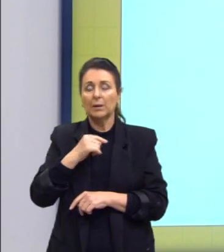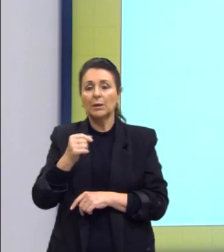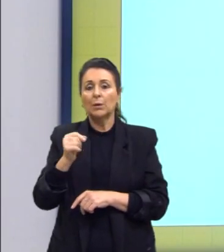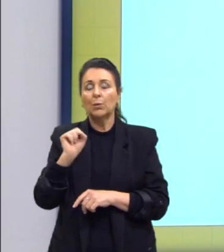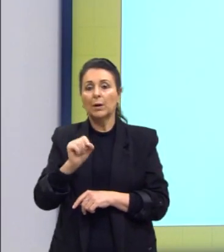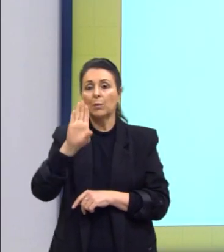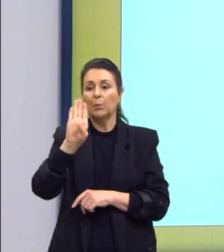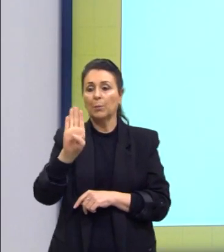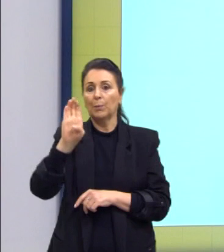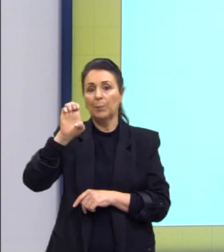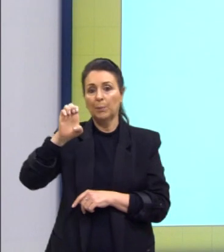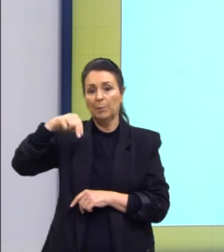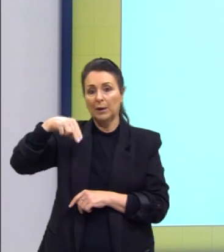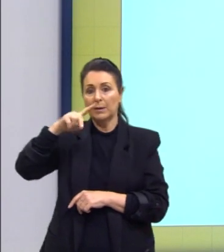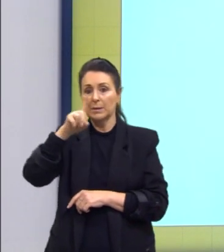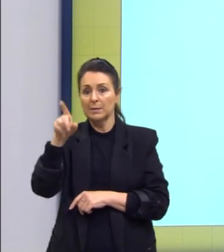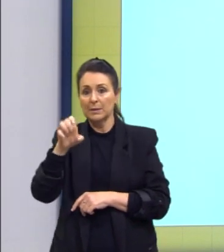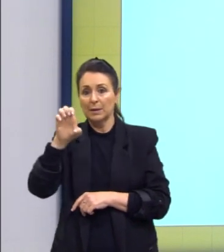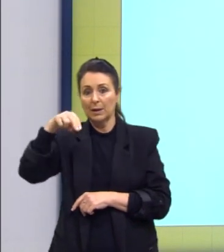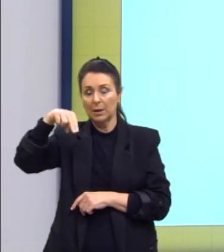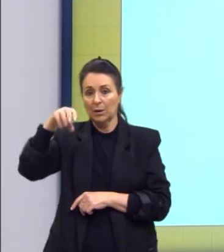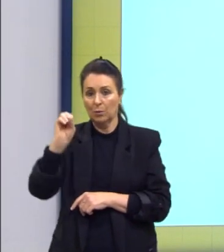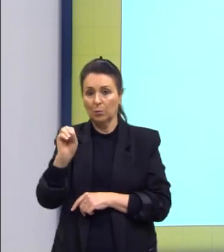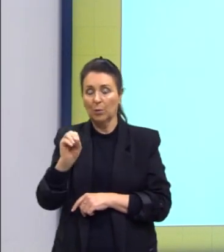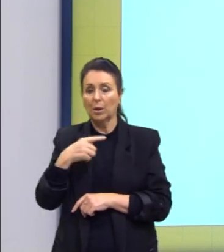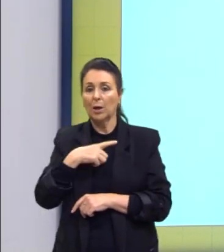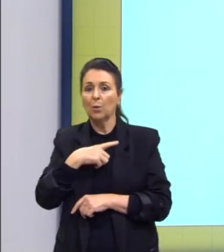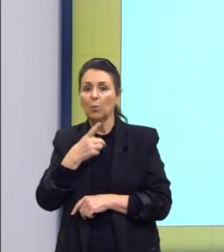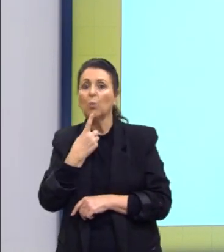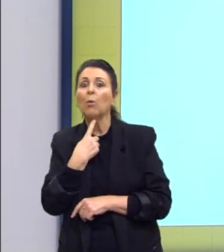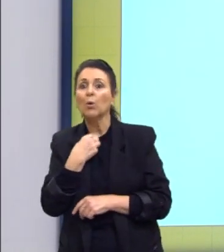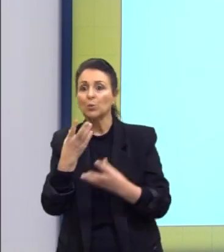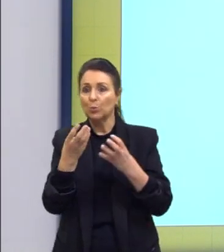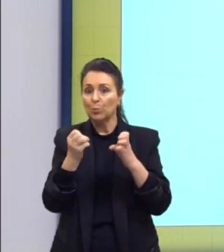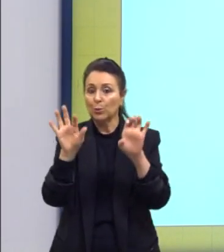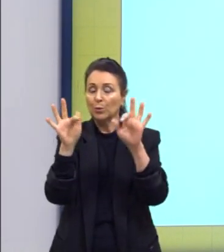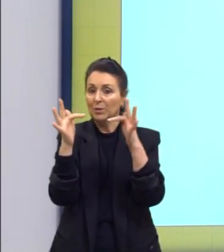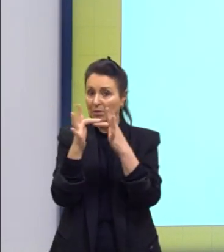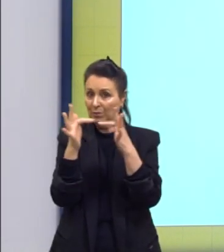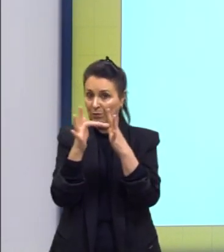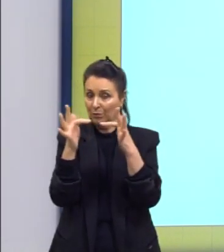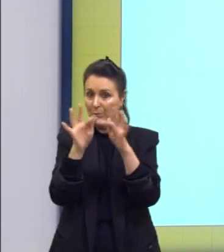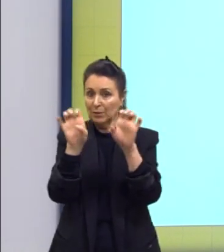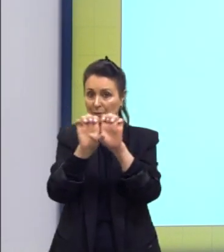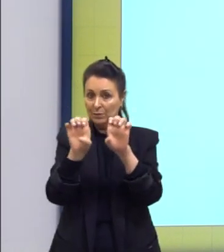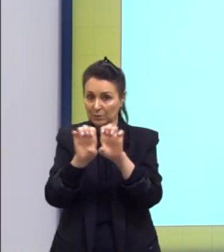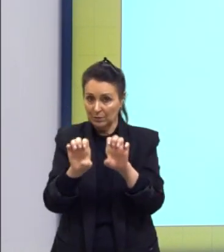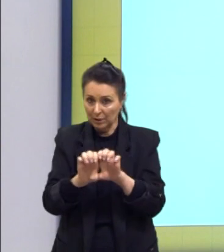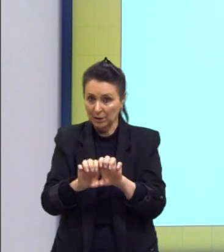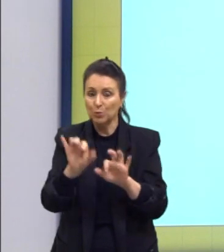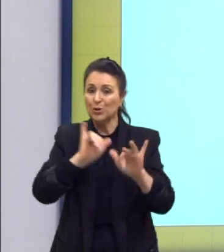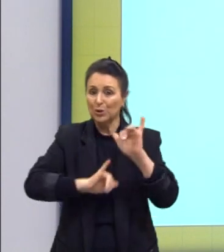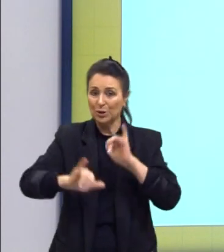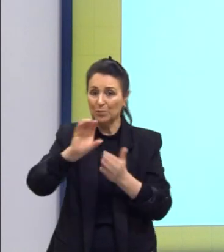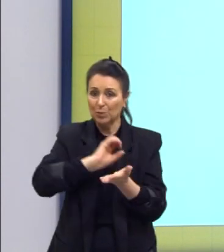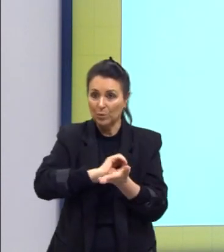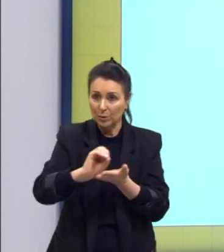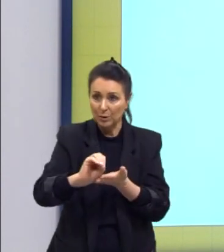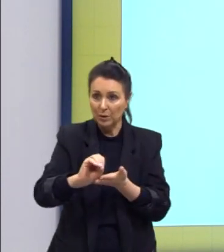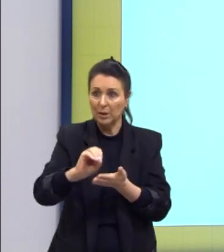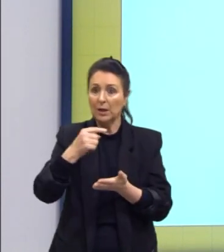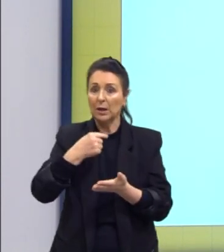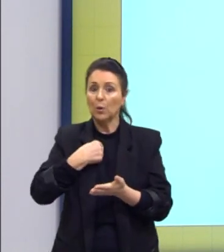presença do benzeno eu adoro bem sendo acho muito bonita forma estrutural do benzeno quem gosta química orgânica adora um benzeno porém o meu é